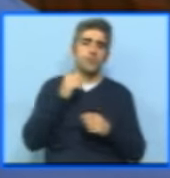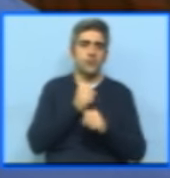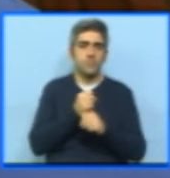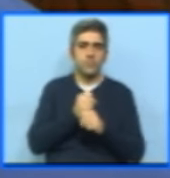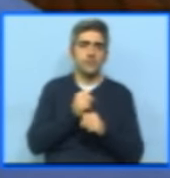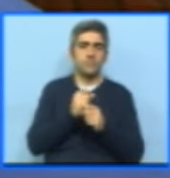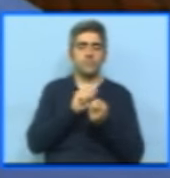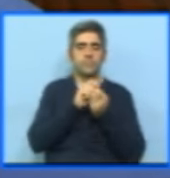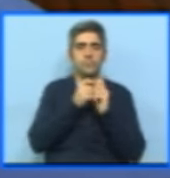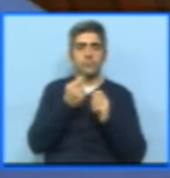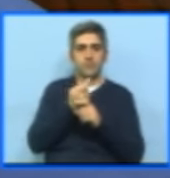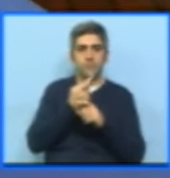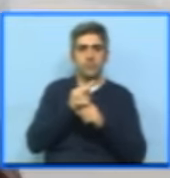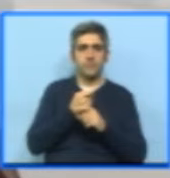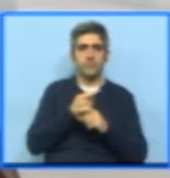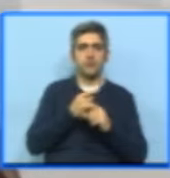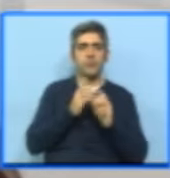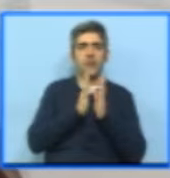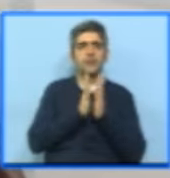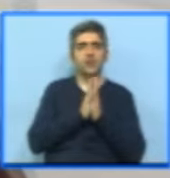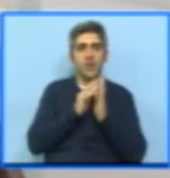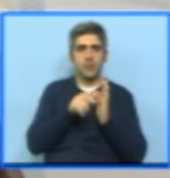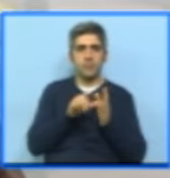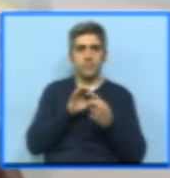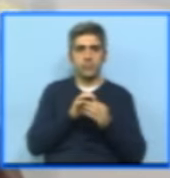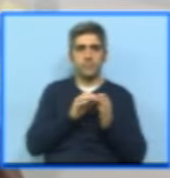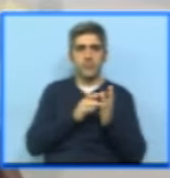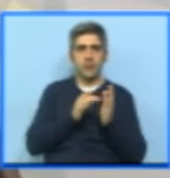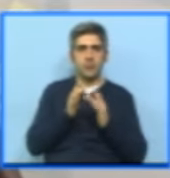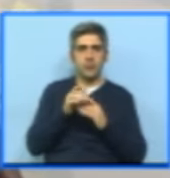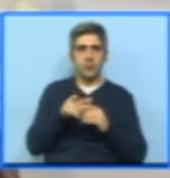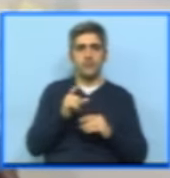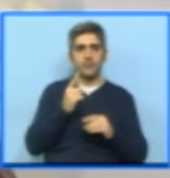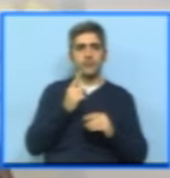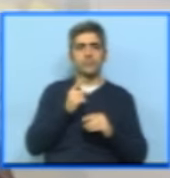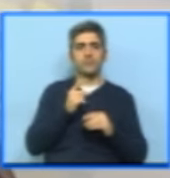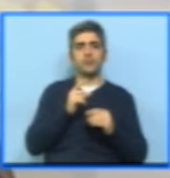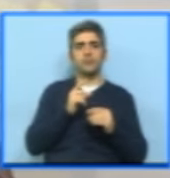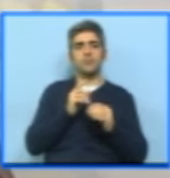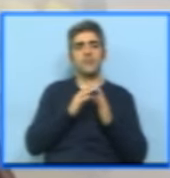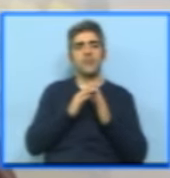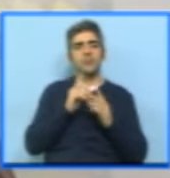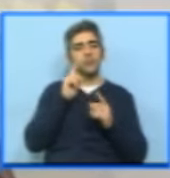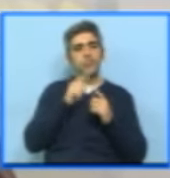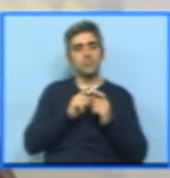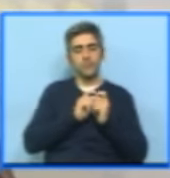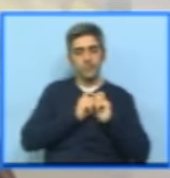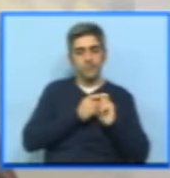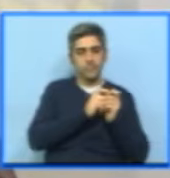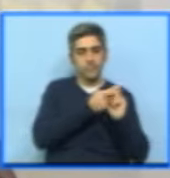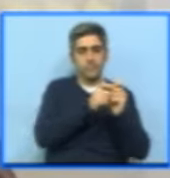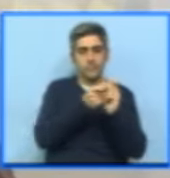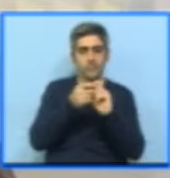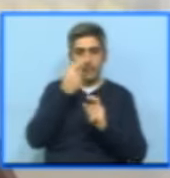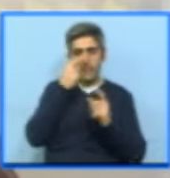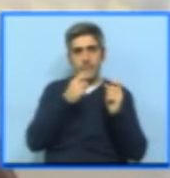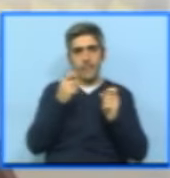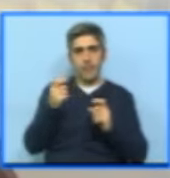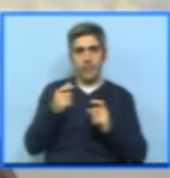para a transformação da coisa. O cristianismo, nesse aspecto, é uma religião de transformação. O cristianismo não é uma